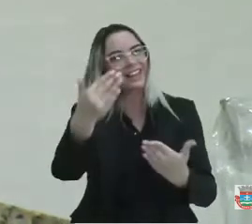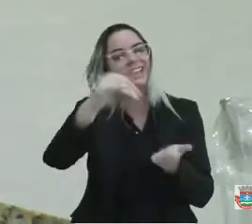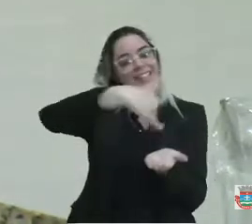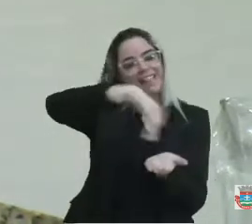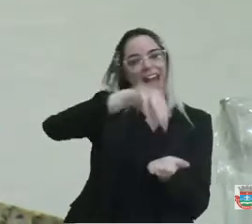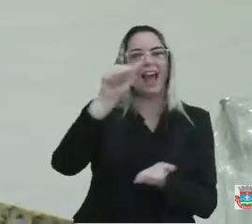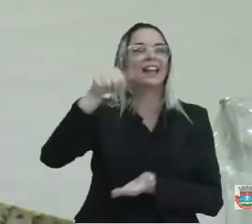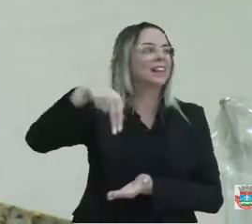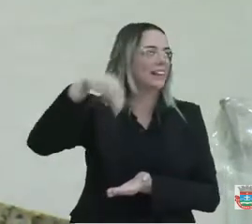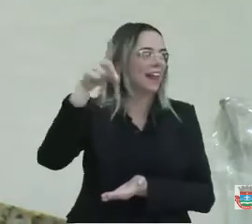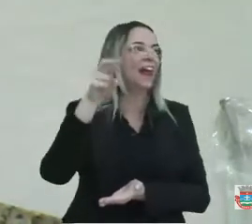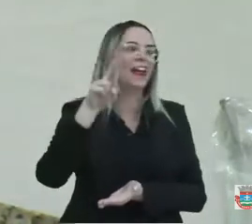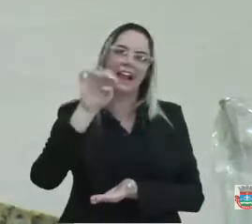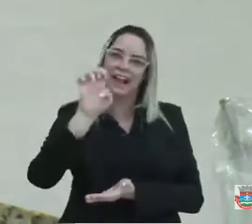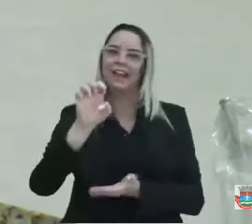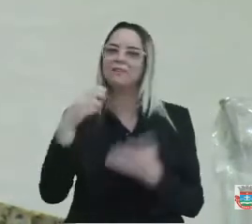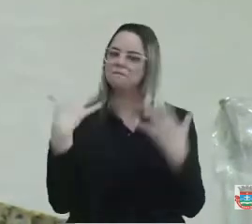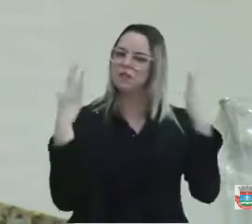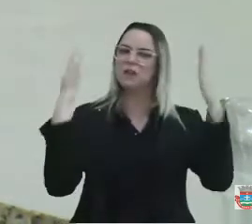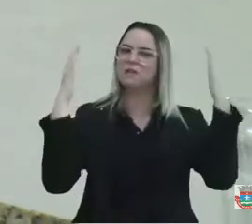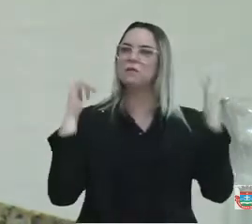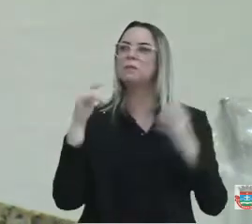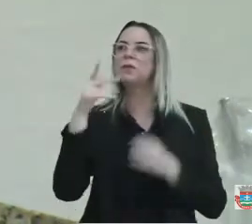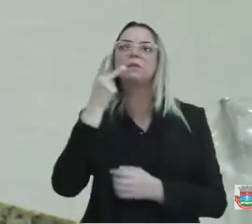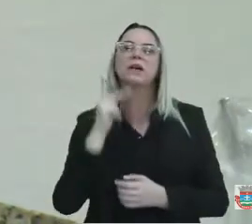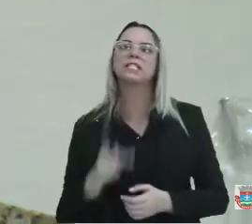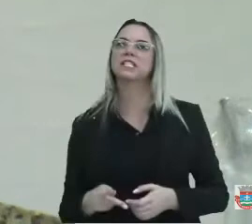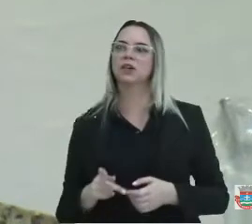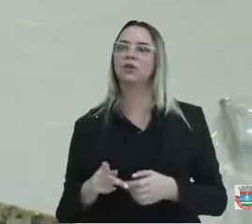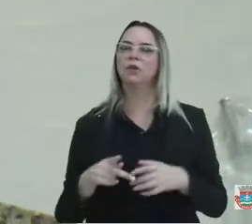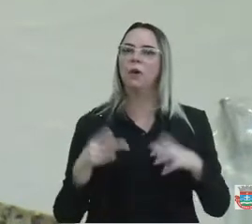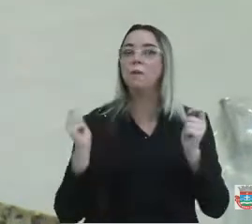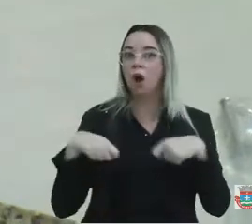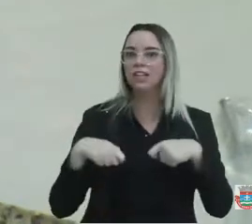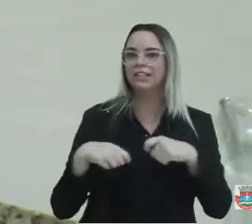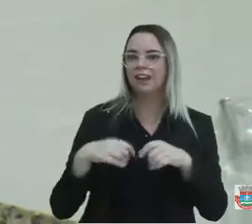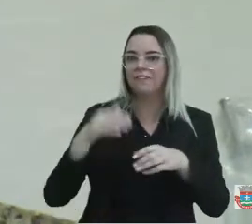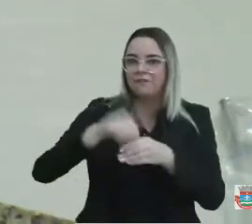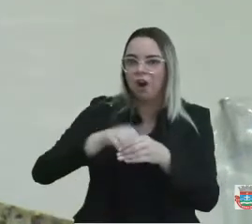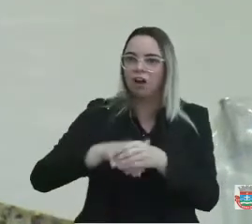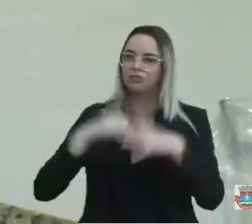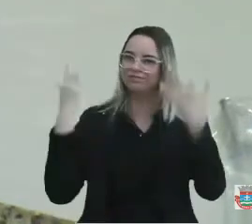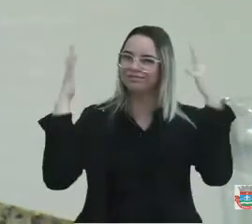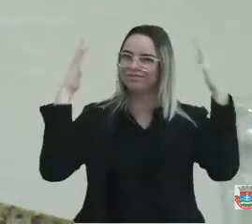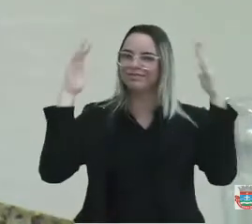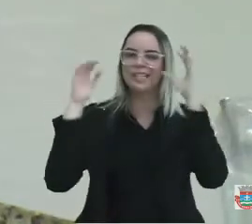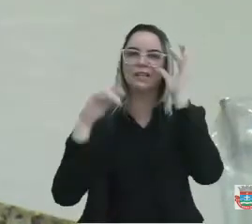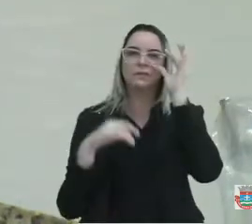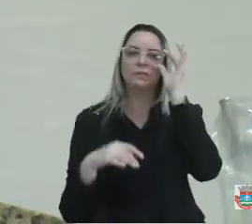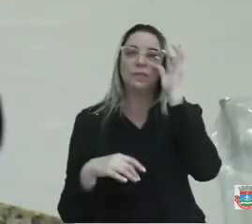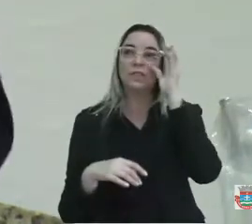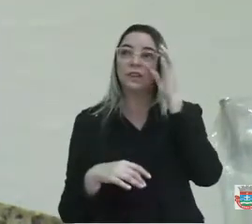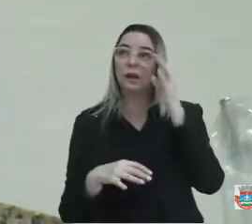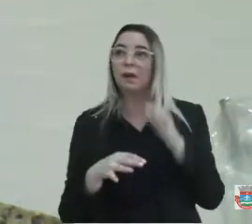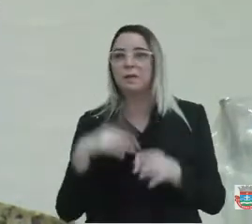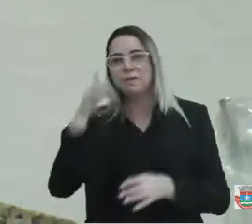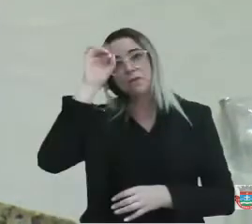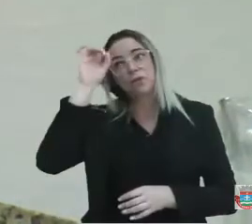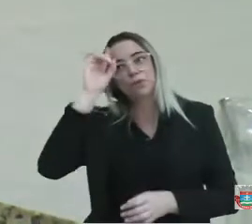está de parabéns, Evandro. Pezinho de colocar um voto de aplauso, que ele está lá, transtorno tem todo